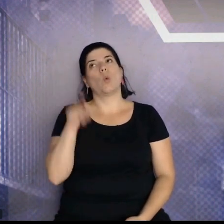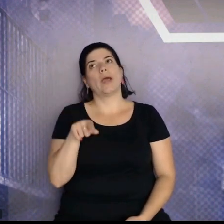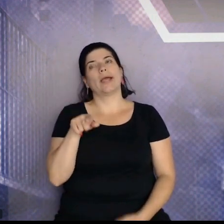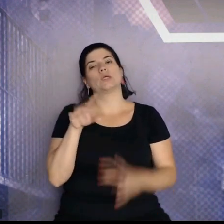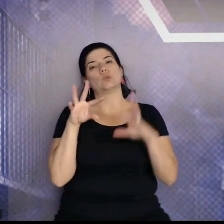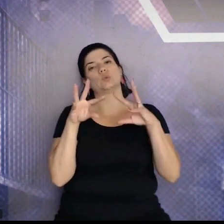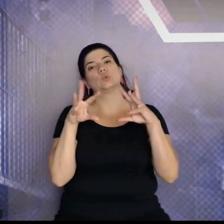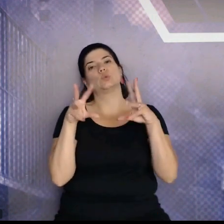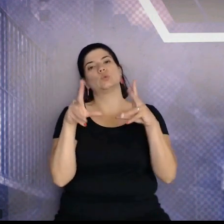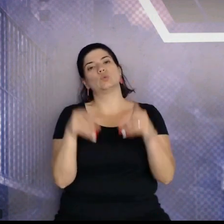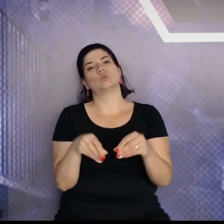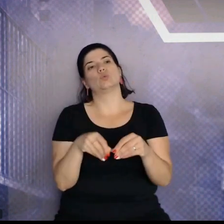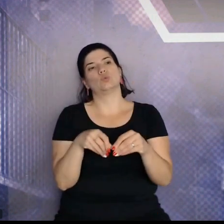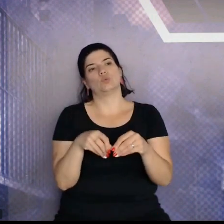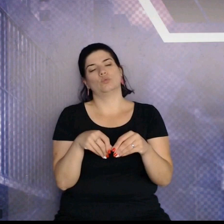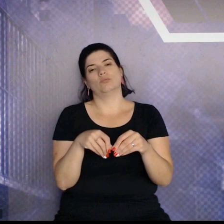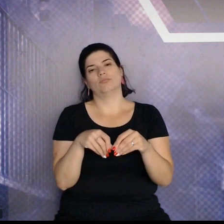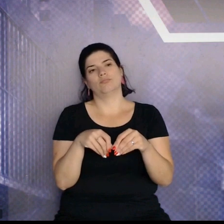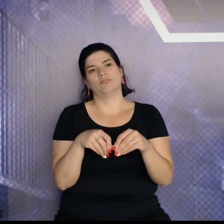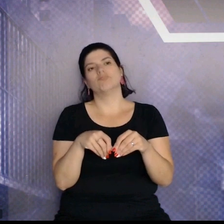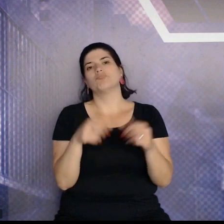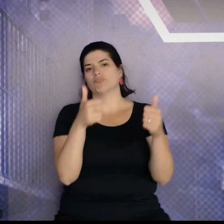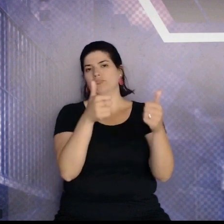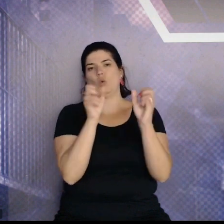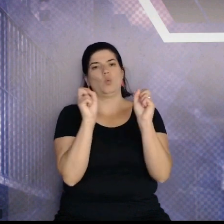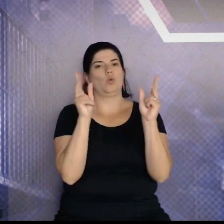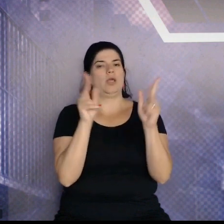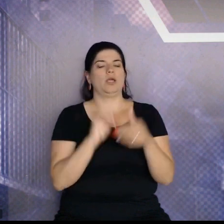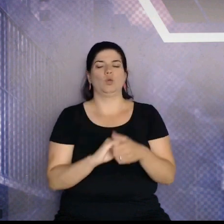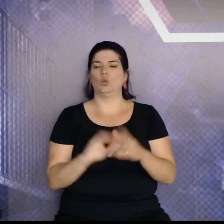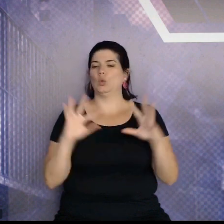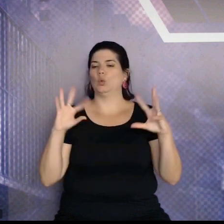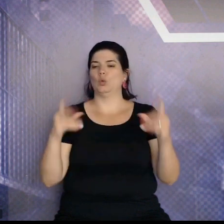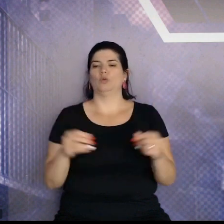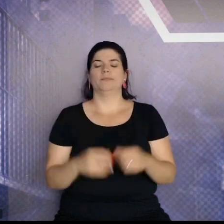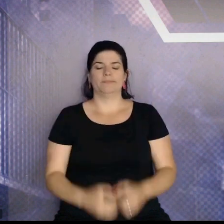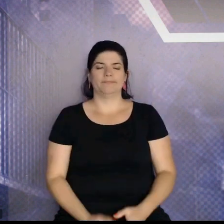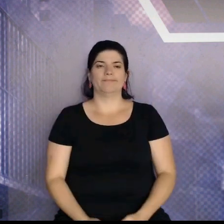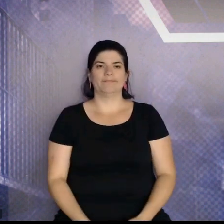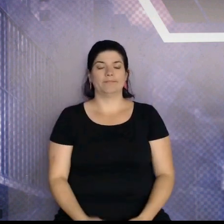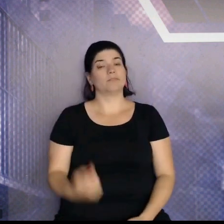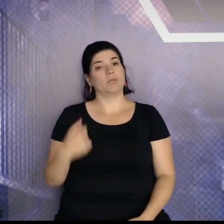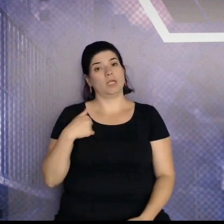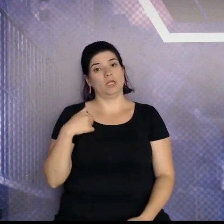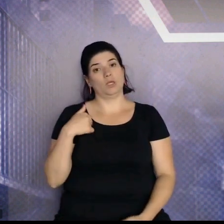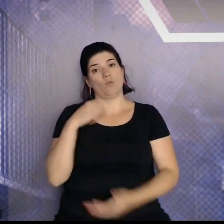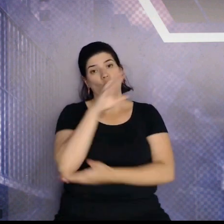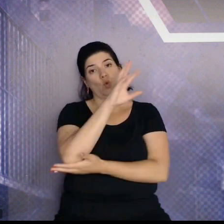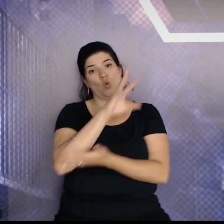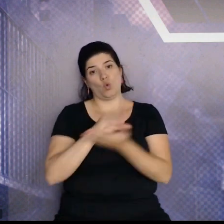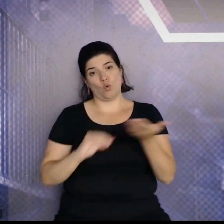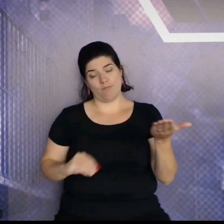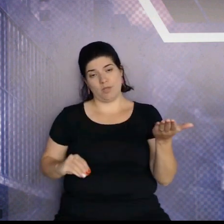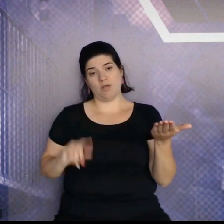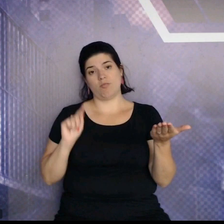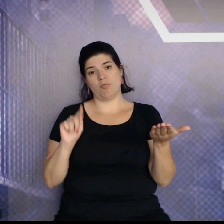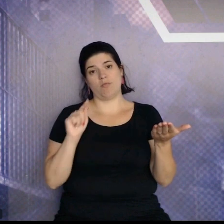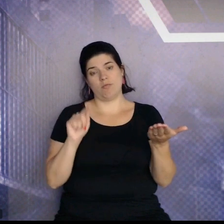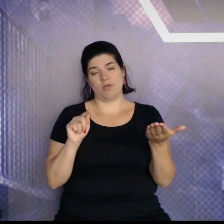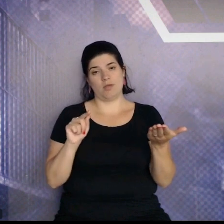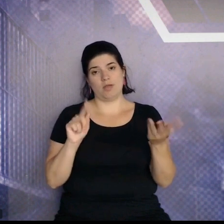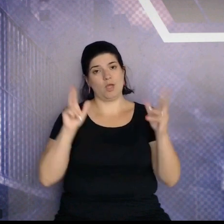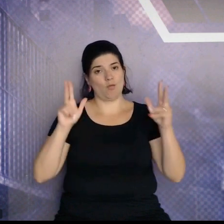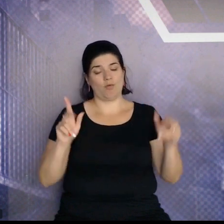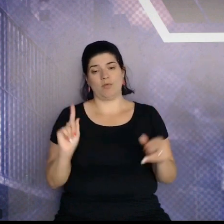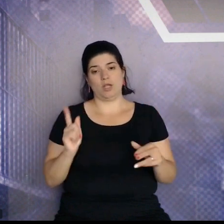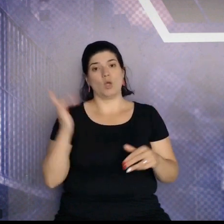tudo. Tudo. Acho que é uma boa palavra. Tudo. Eu vou copiar alguém, assim, não vai ser exatamente igual, mas eu